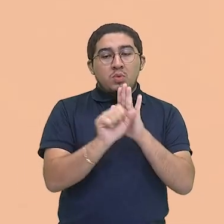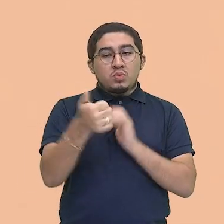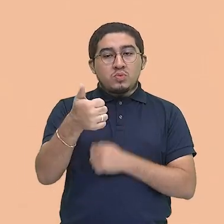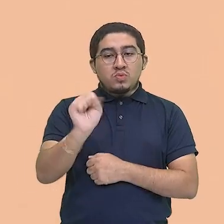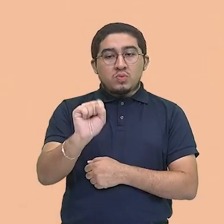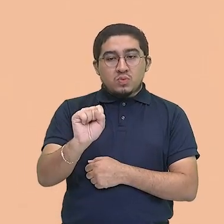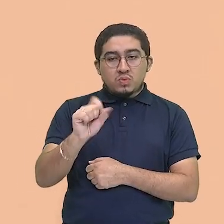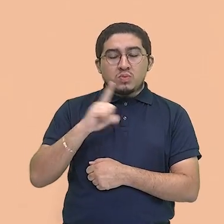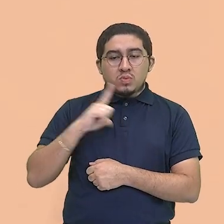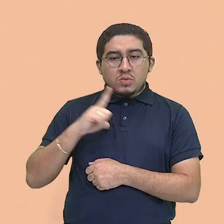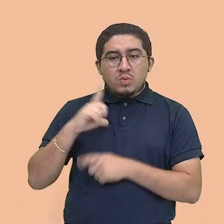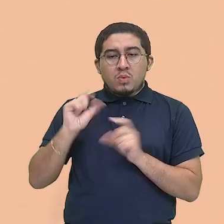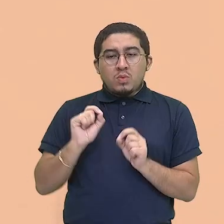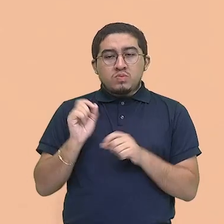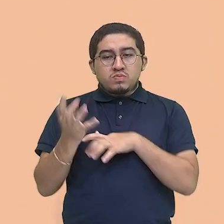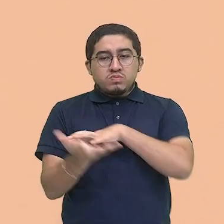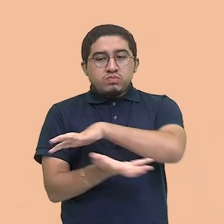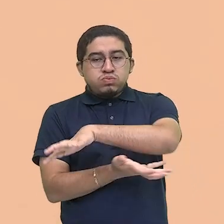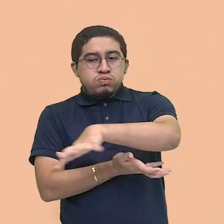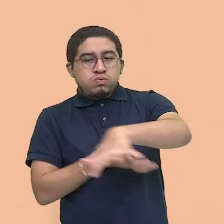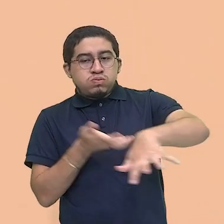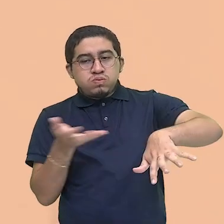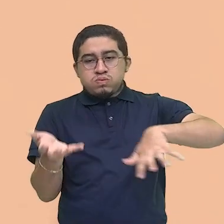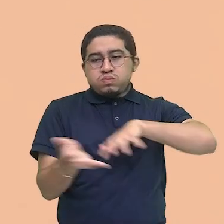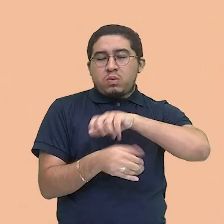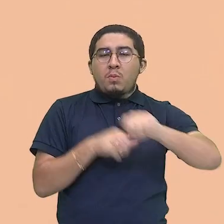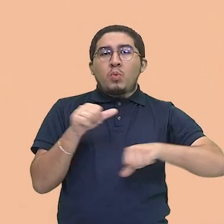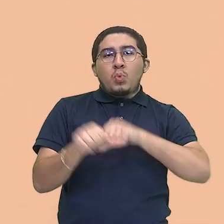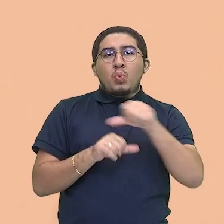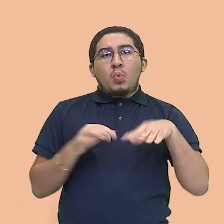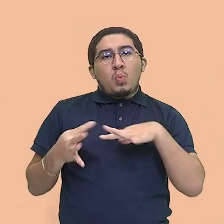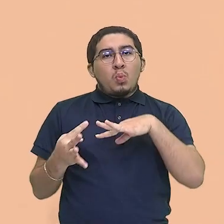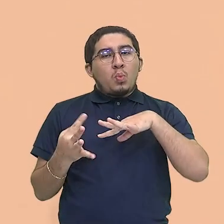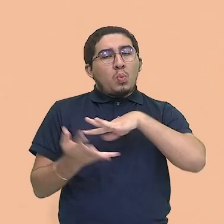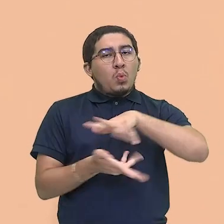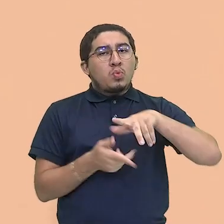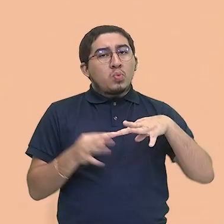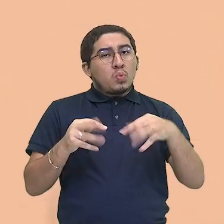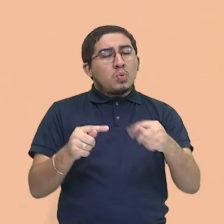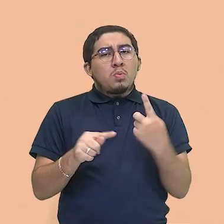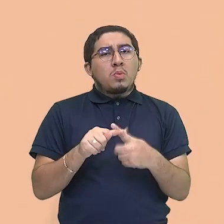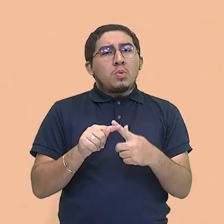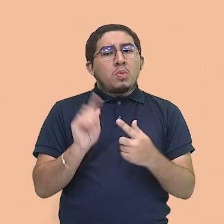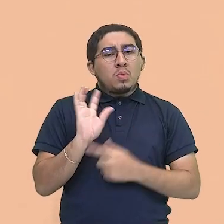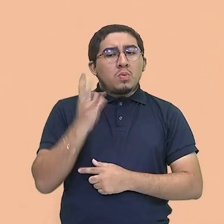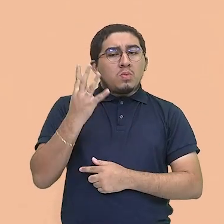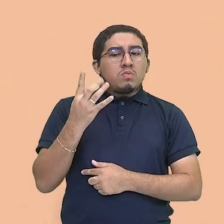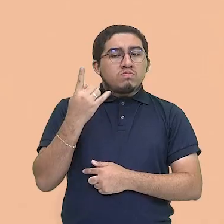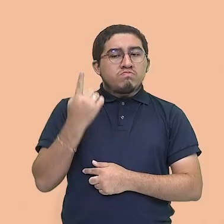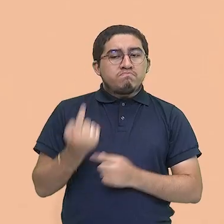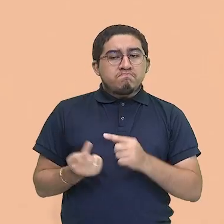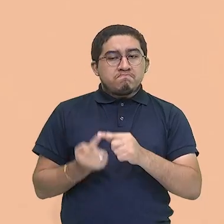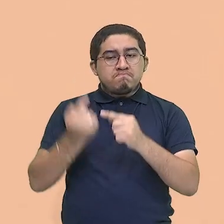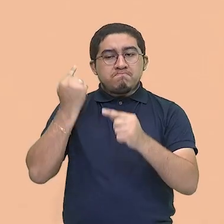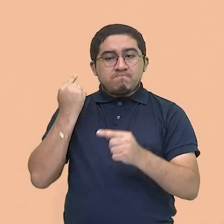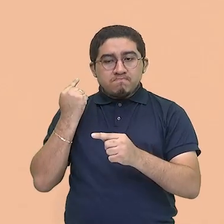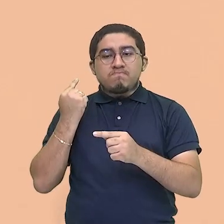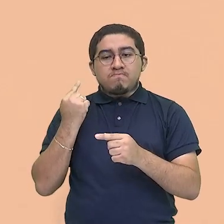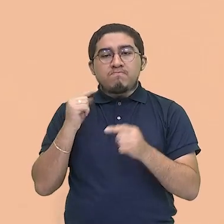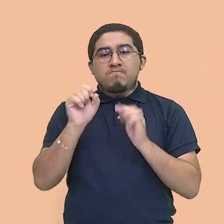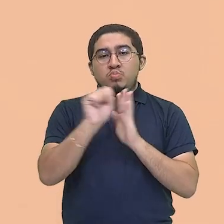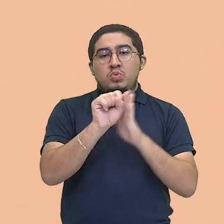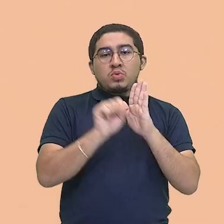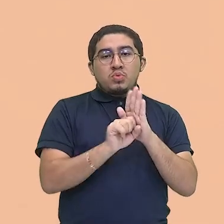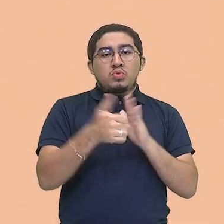teve revoluções que mudaram o mundo. Por que isso aconteceu? Né? Então, século XVIII, as revoluções que mudaram o mundo.